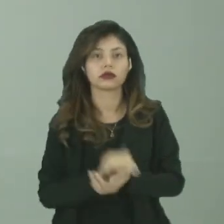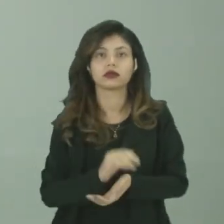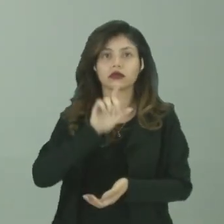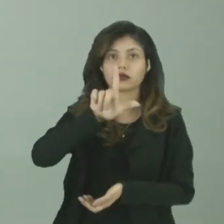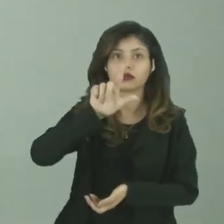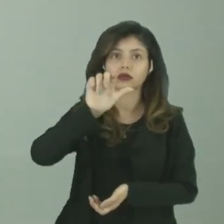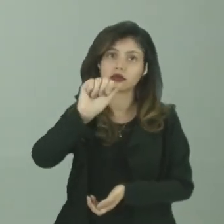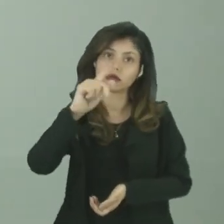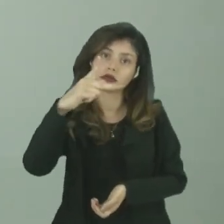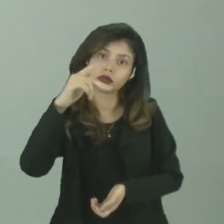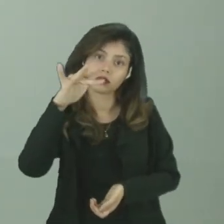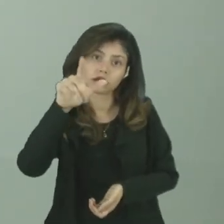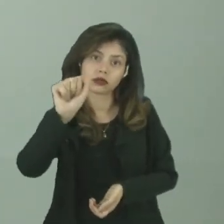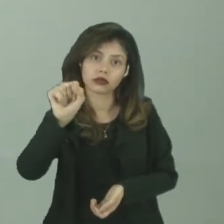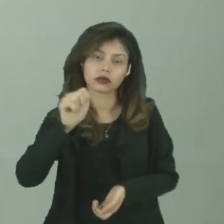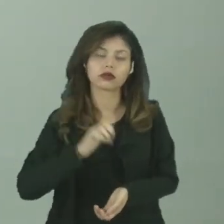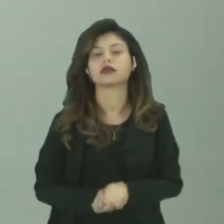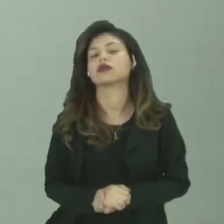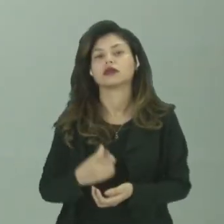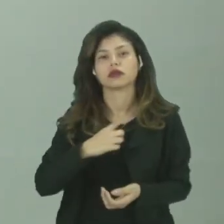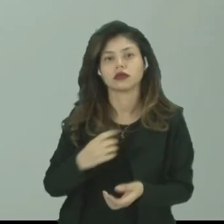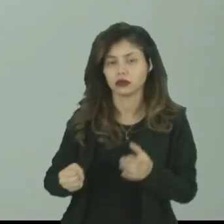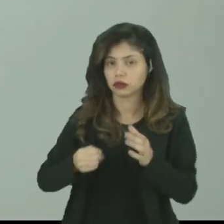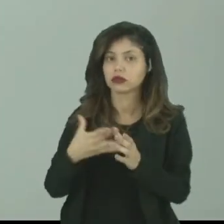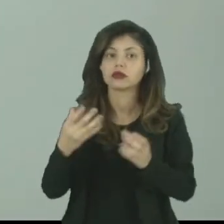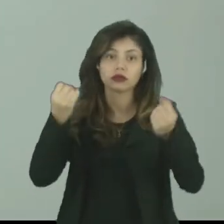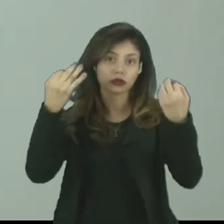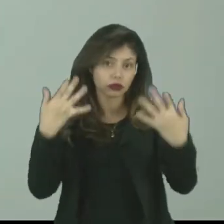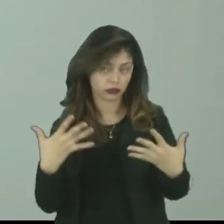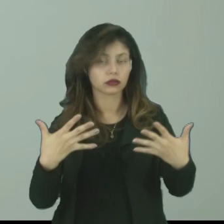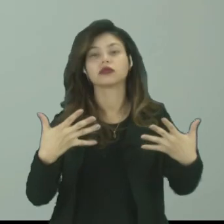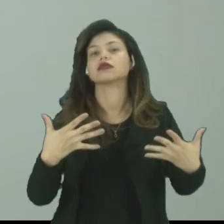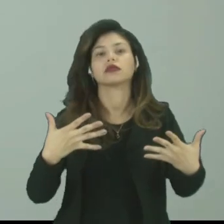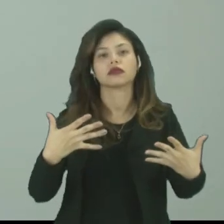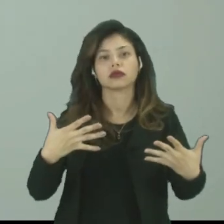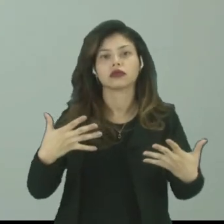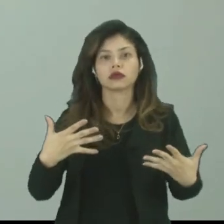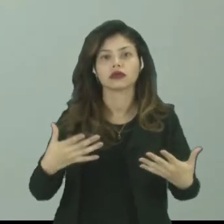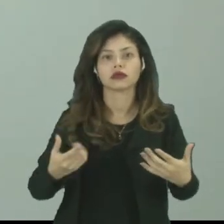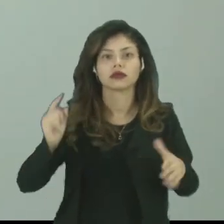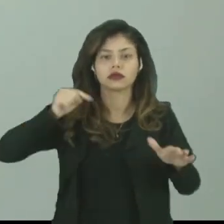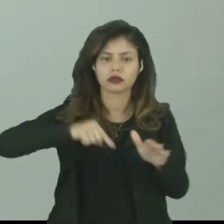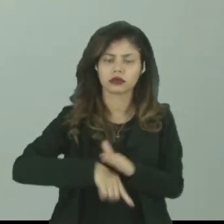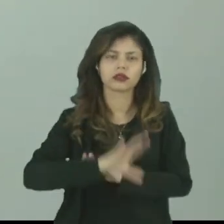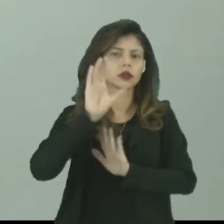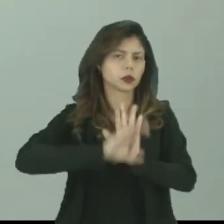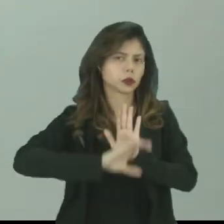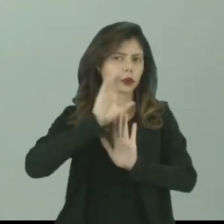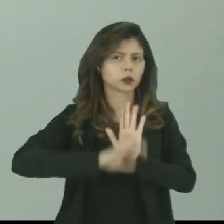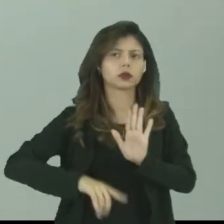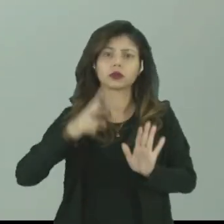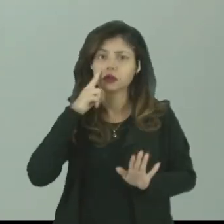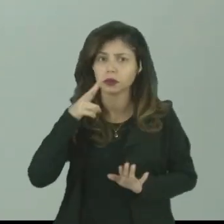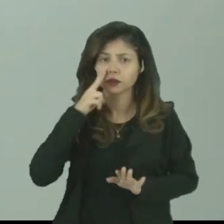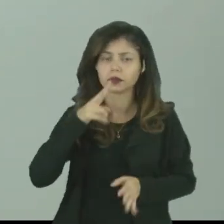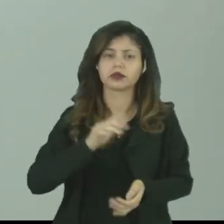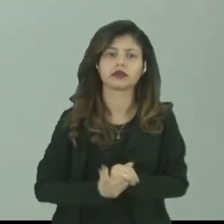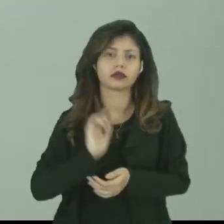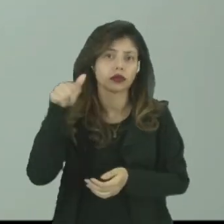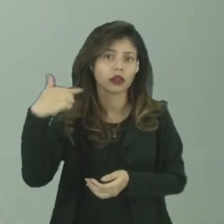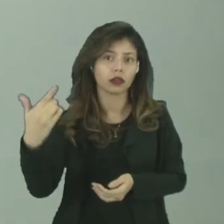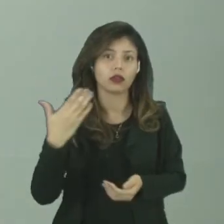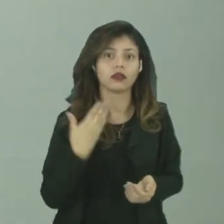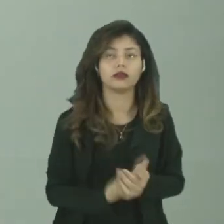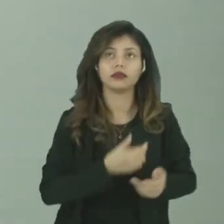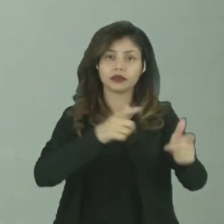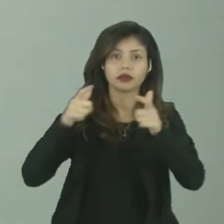né? Ela tem muita aplicabilidade dentro de alguns conceitos que você vê em outras